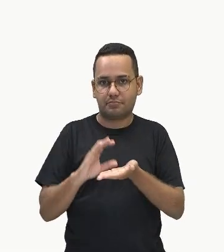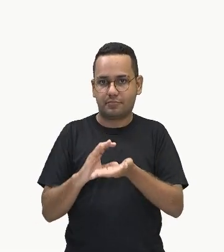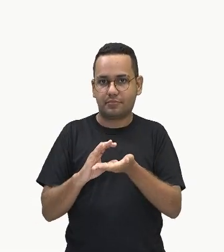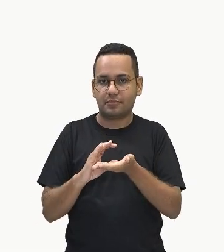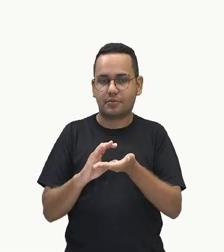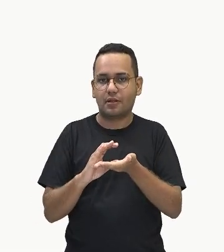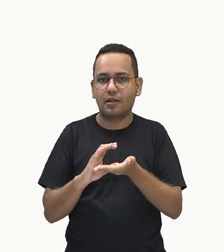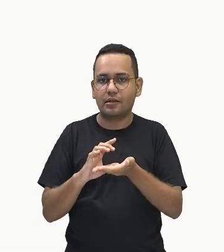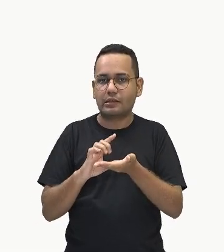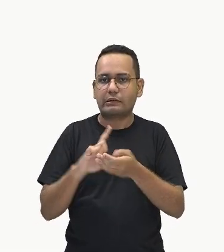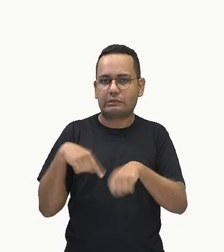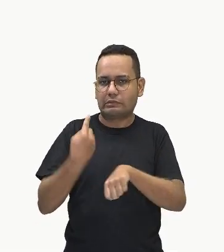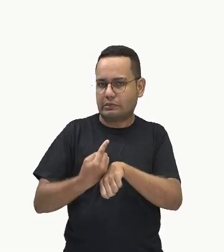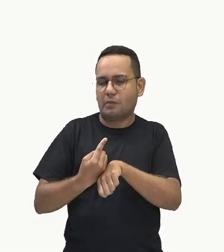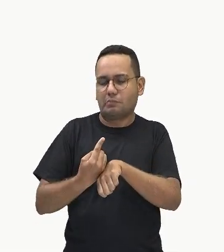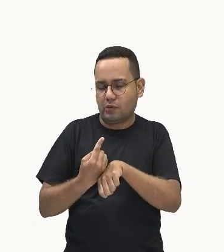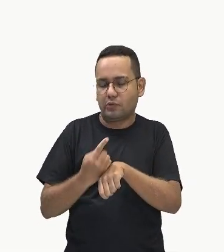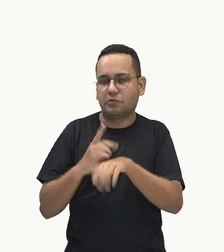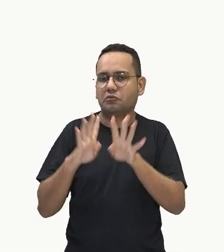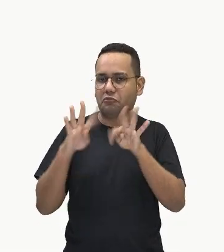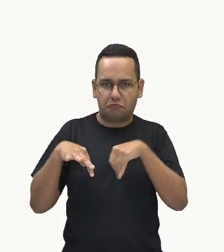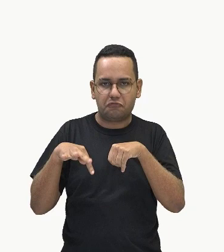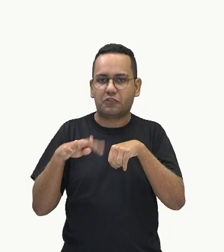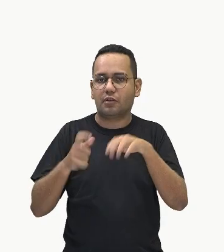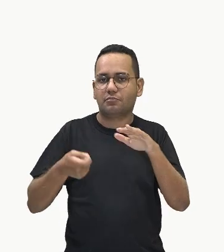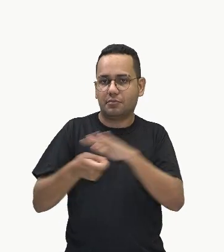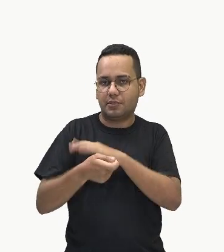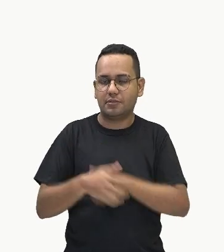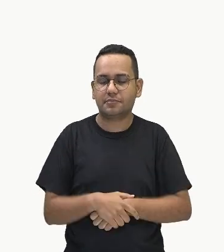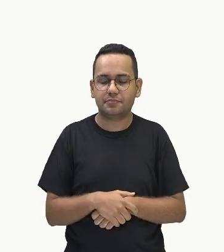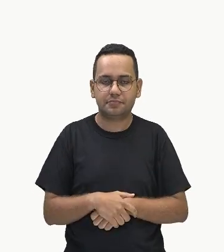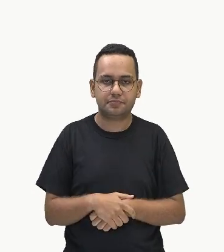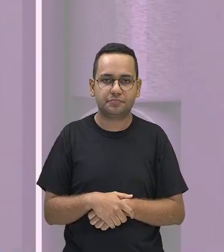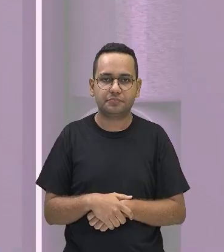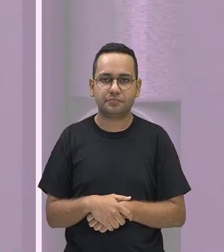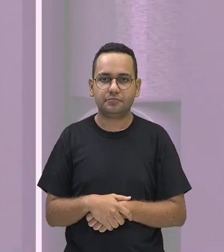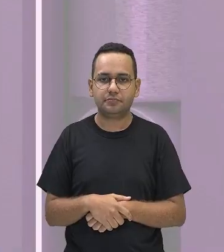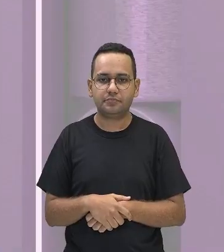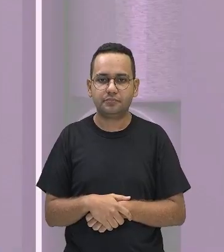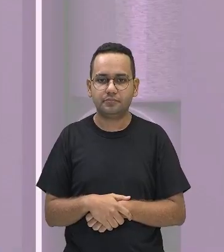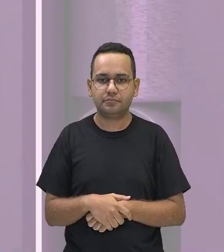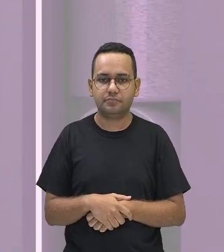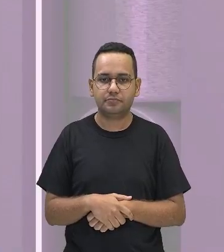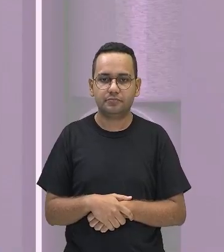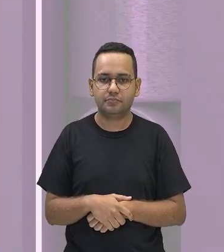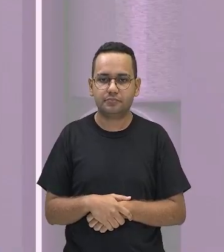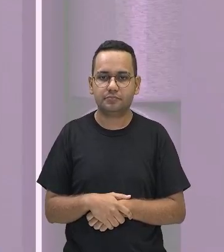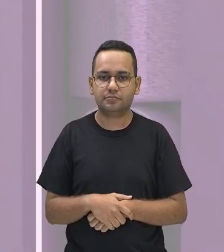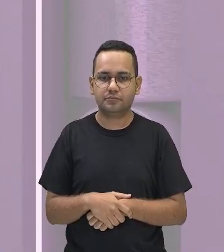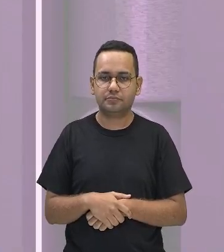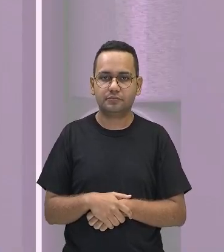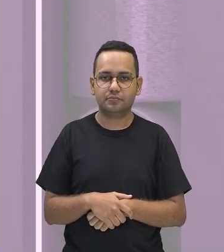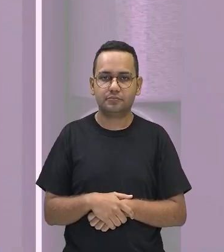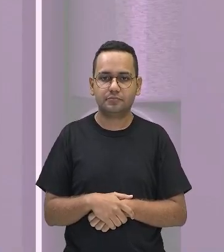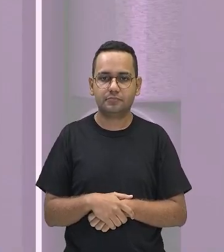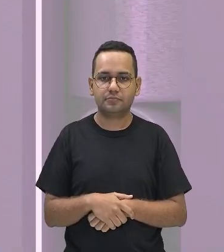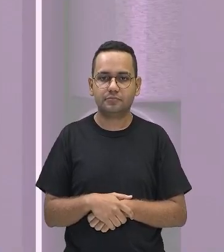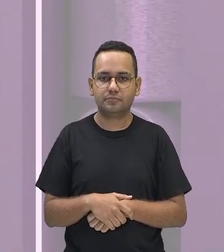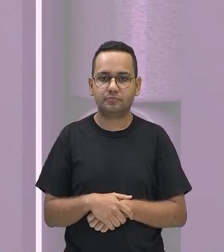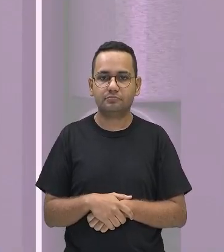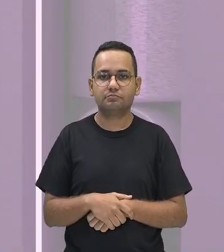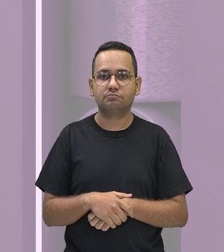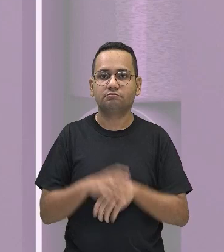final da aplicação, né? Ao final ali de um ano investido ali o seu dinheiro. né? Então, essa foi a nossa